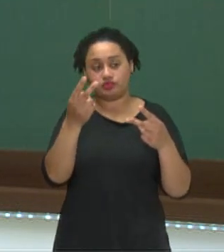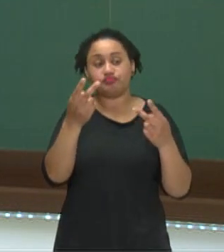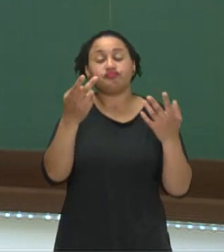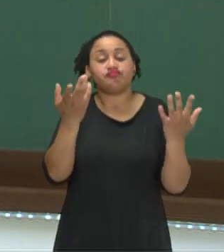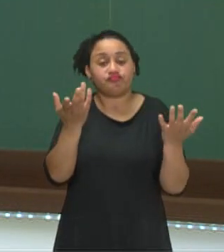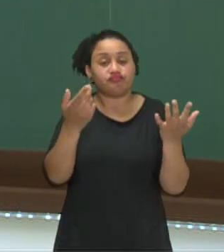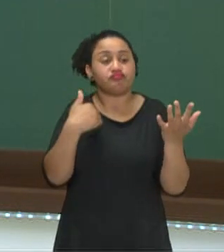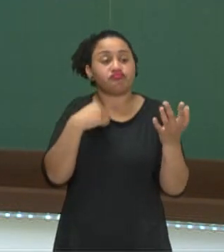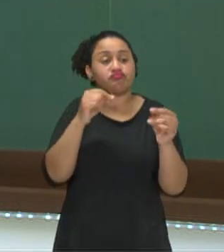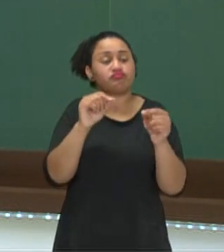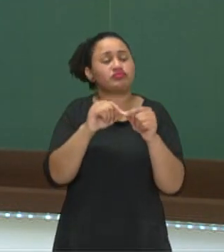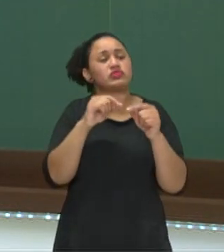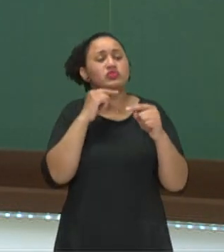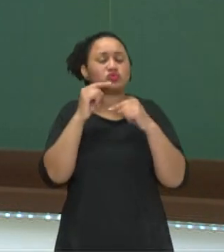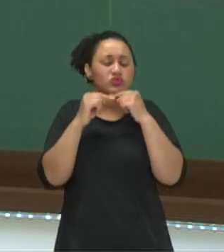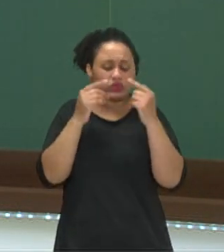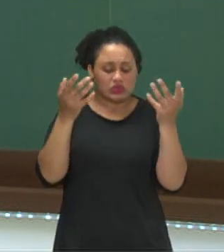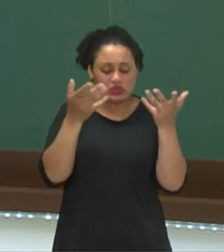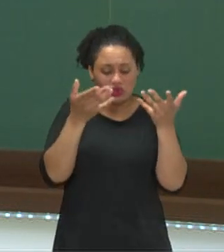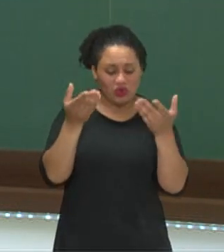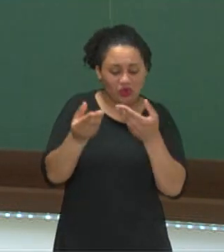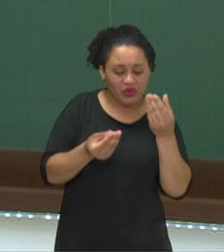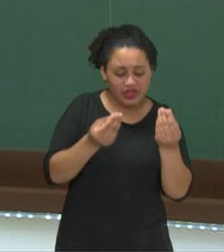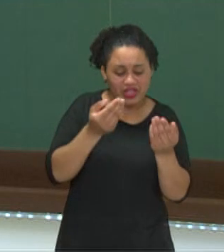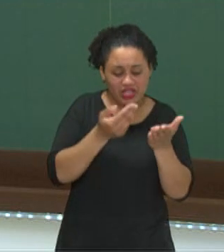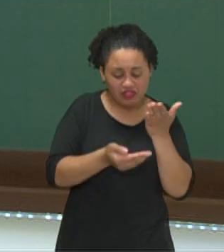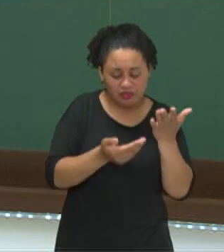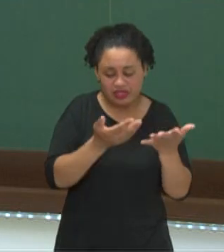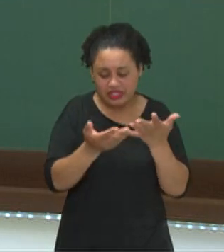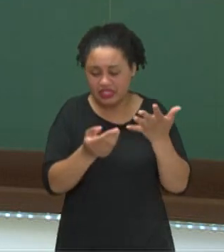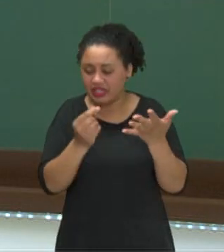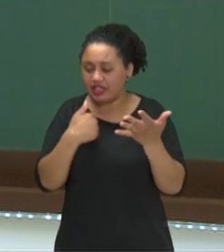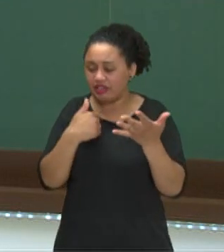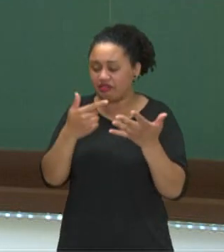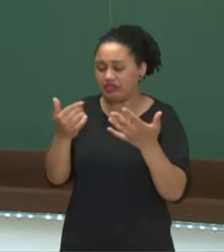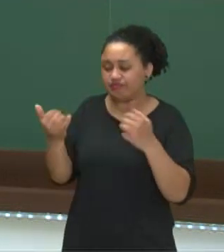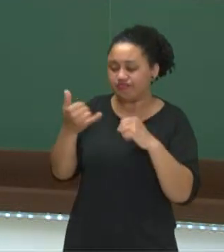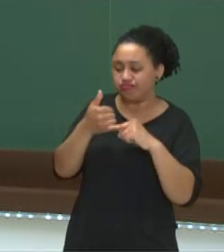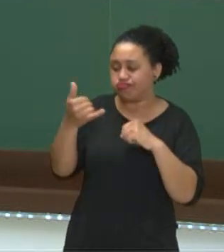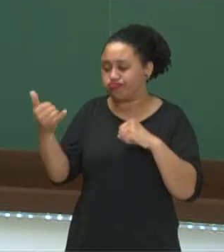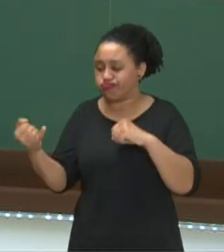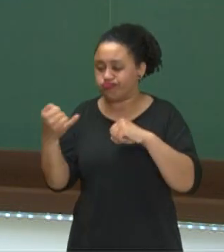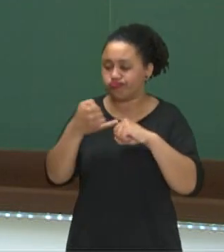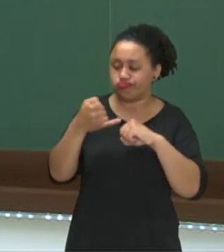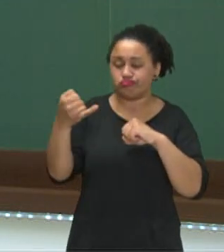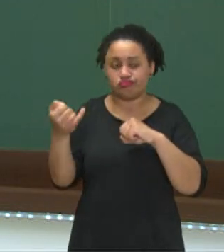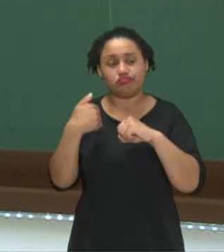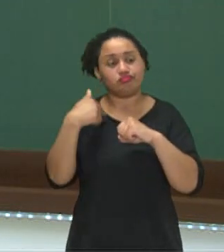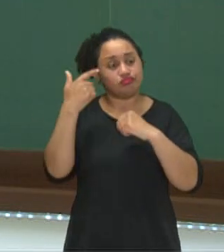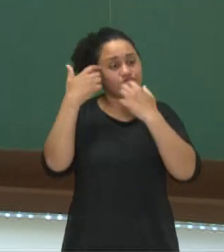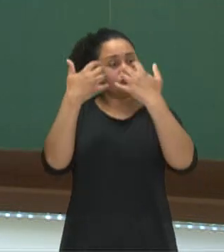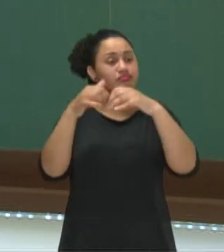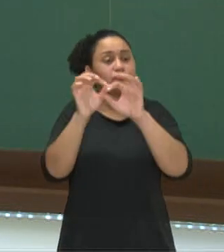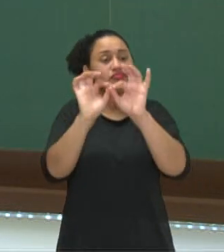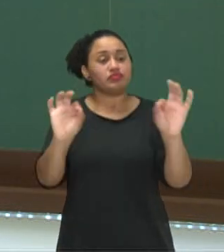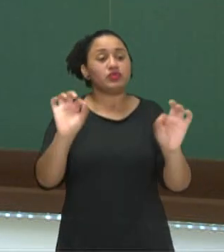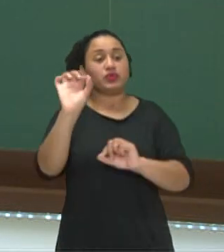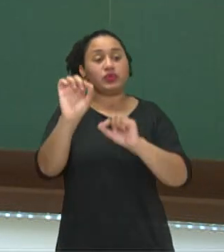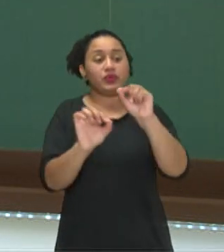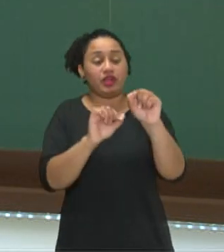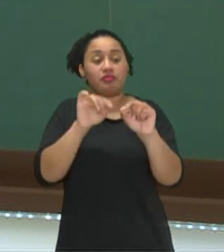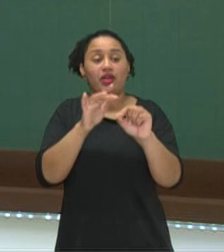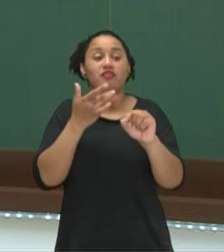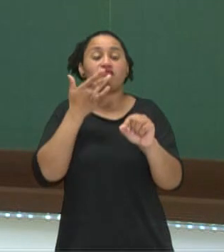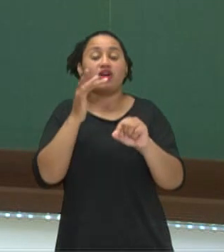E aí você pode ficar na dúvida. E agora, quem que vai perder o elétron, quem que vai receber? A gente pode fazer um pensamento bem simples. É